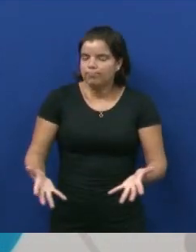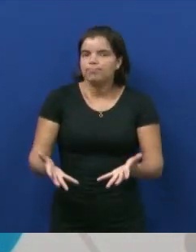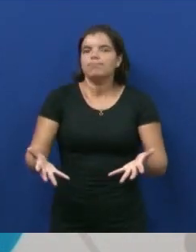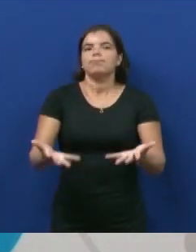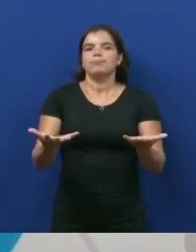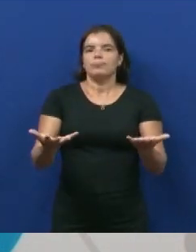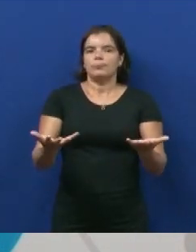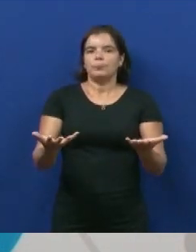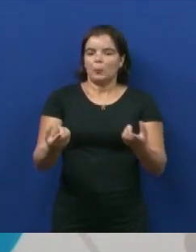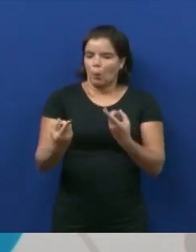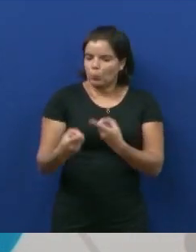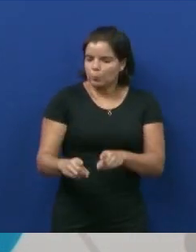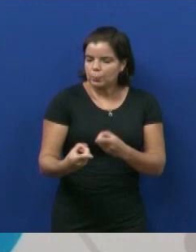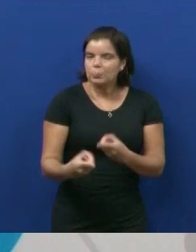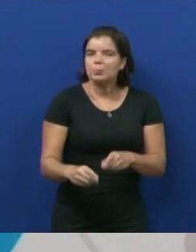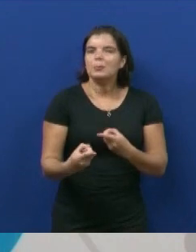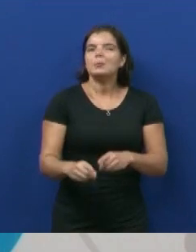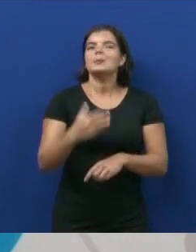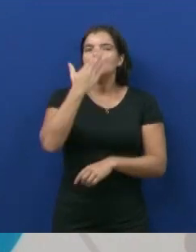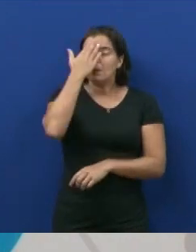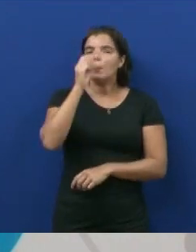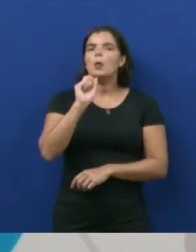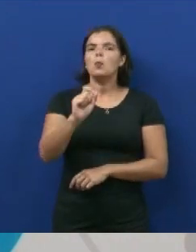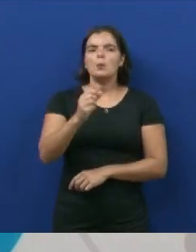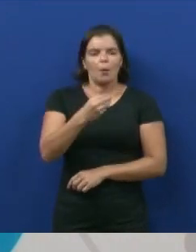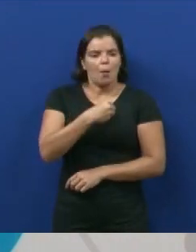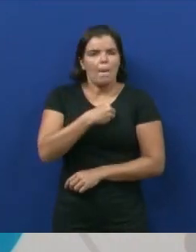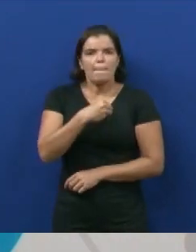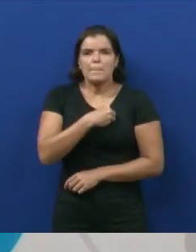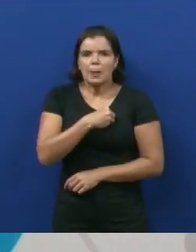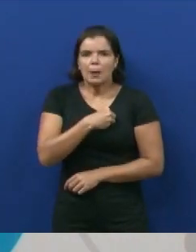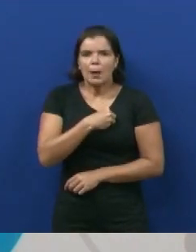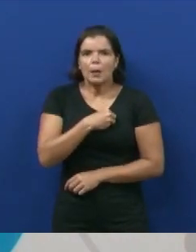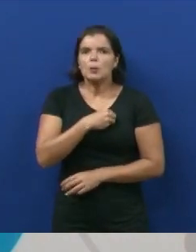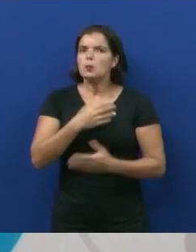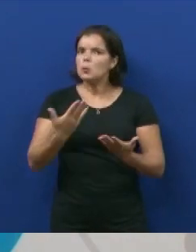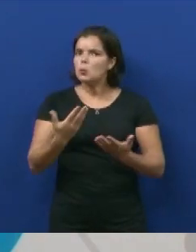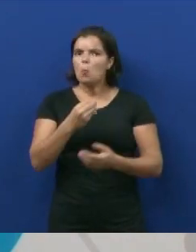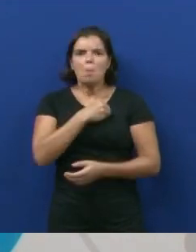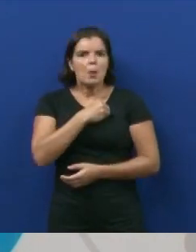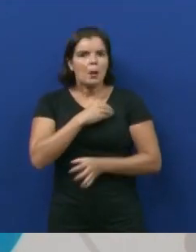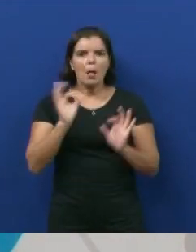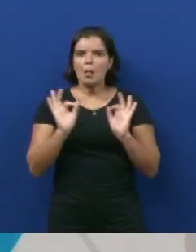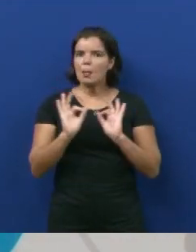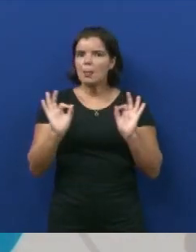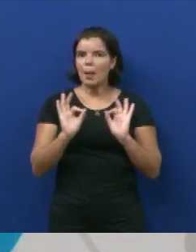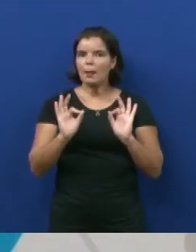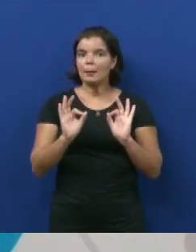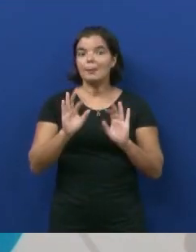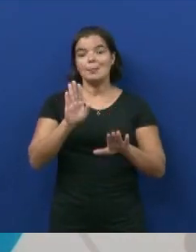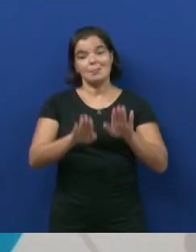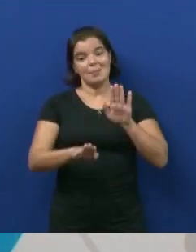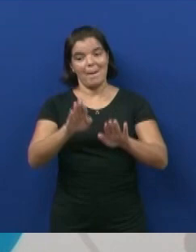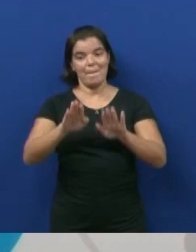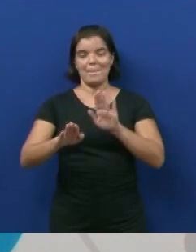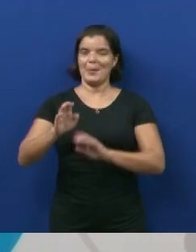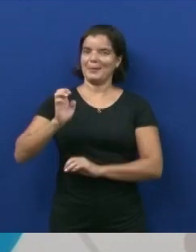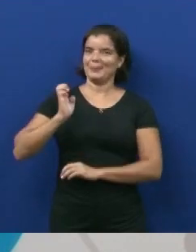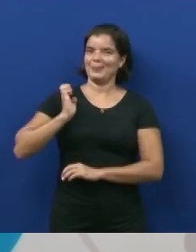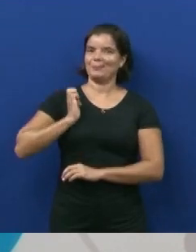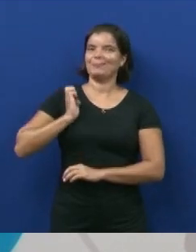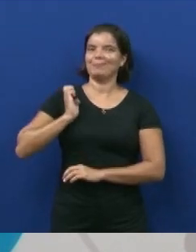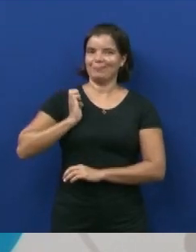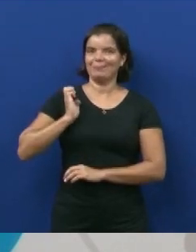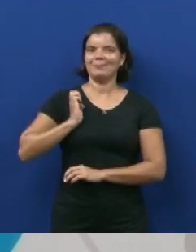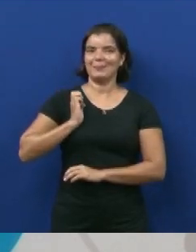né, provocado, saber o que é pecado e o que não é pecado, né? Então depende da concepção ética. Tem coisa que